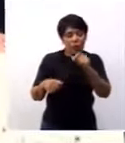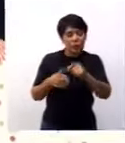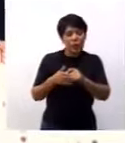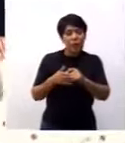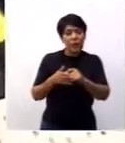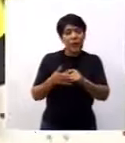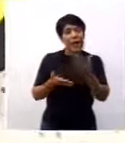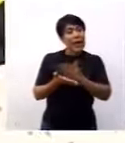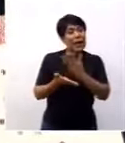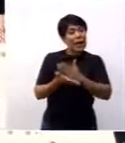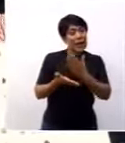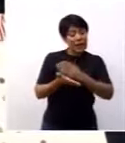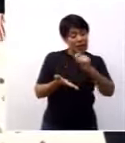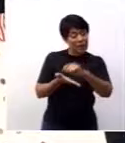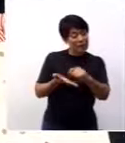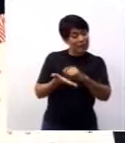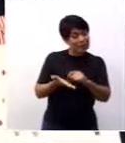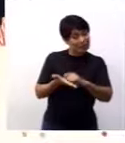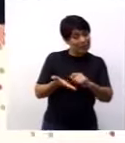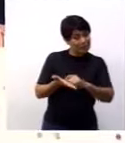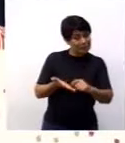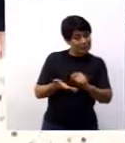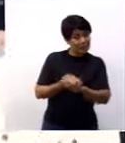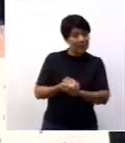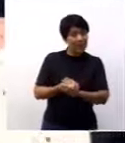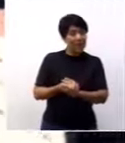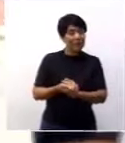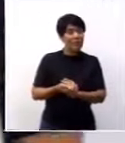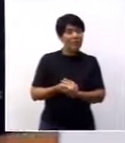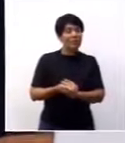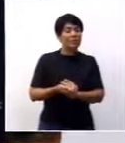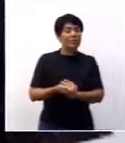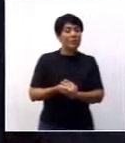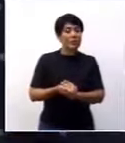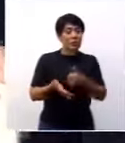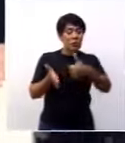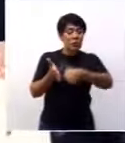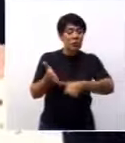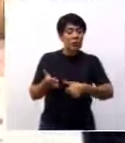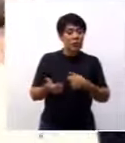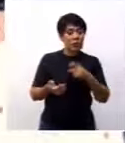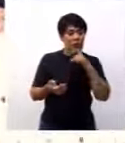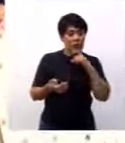meu caderno de anotações, com meu post-it,